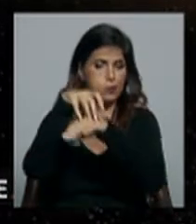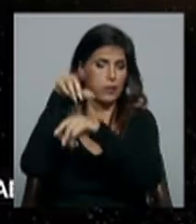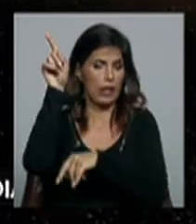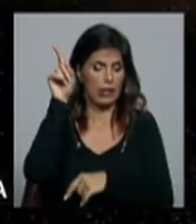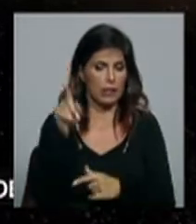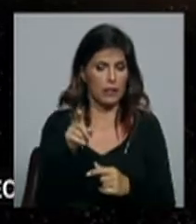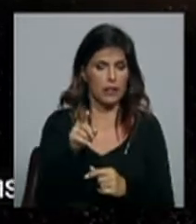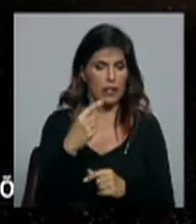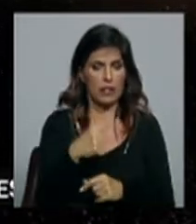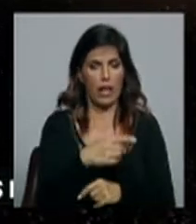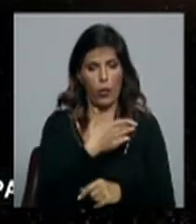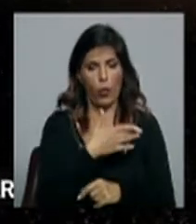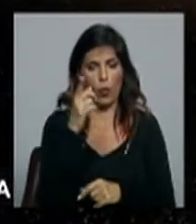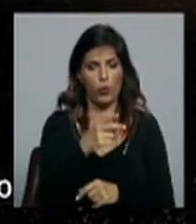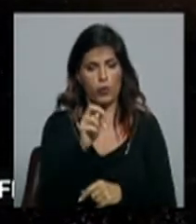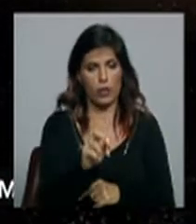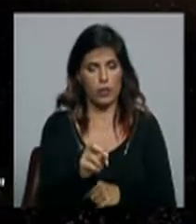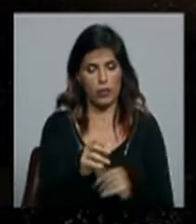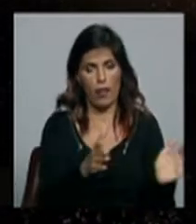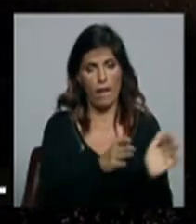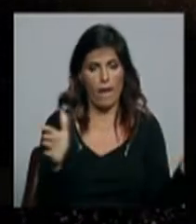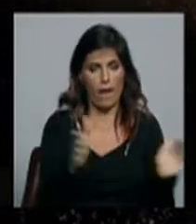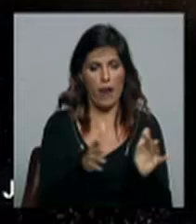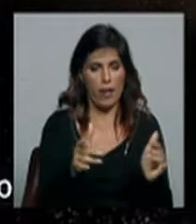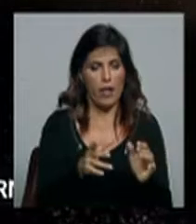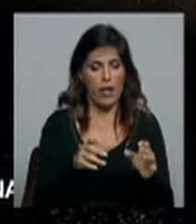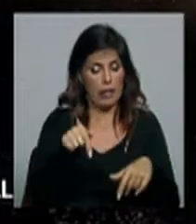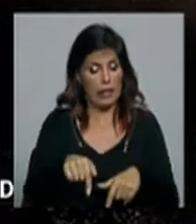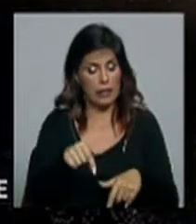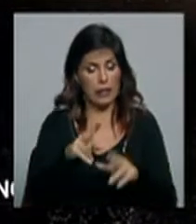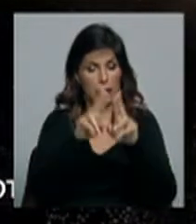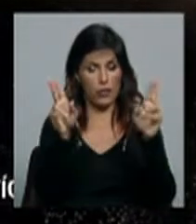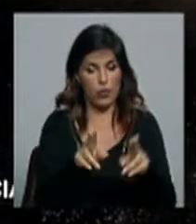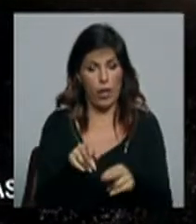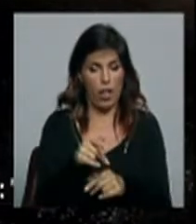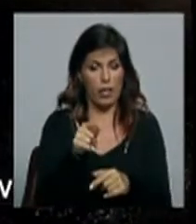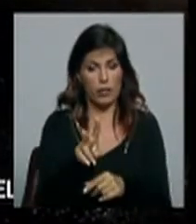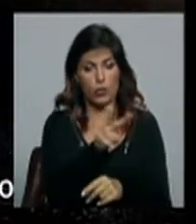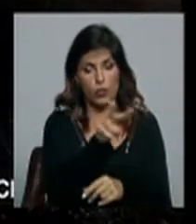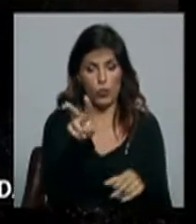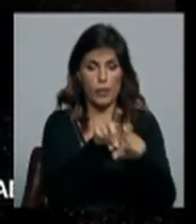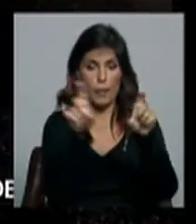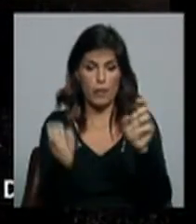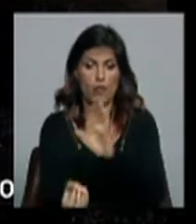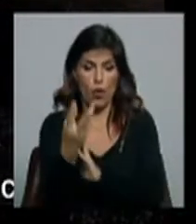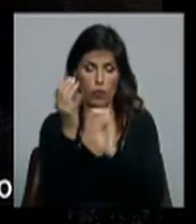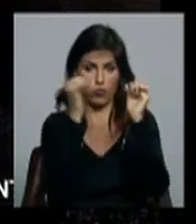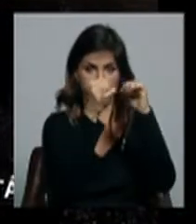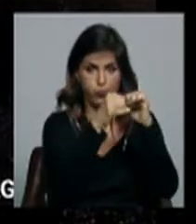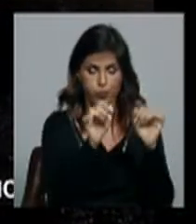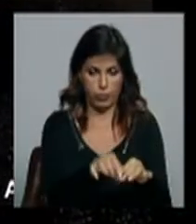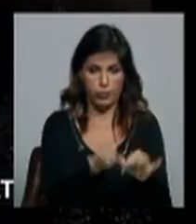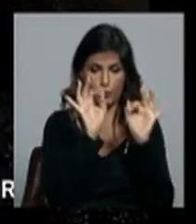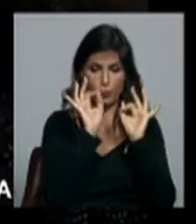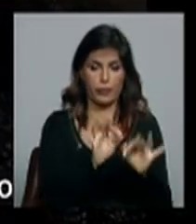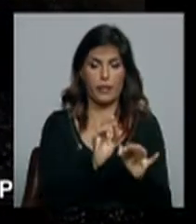de 1/3 daquilo que é o volume da nossa própria da Estação Espacial Internacional, e estas duas empresas criaram este memorando de entendimento